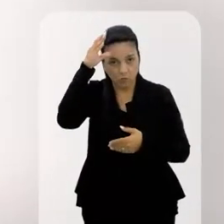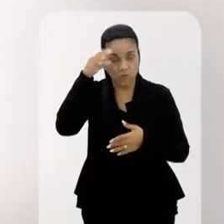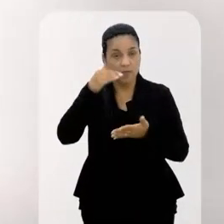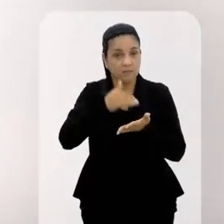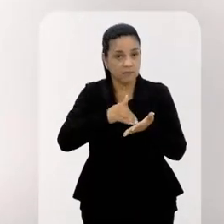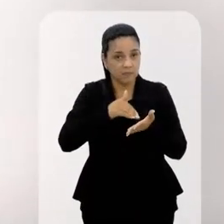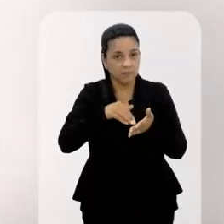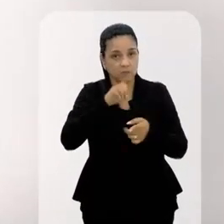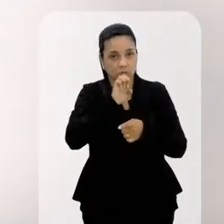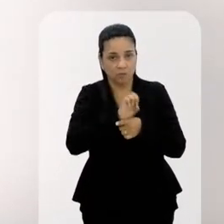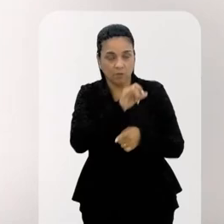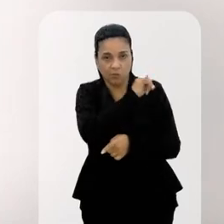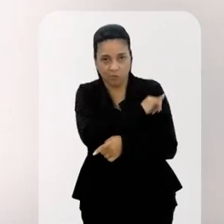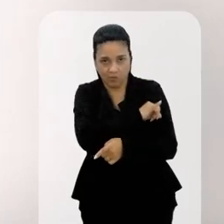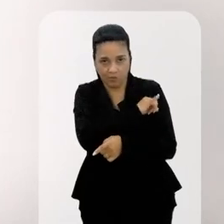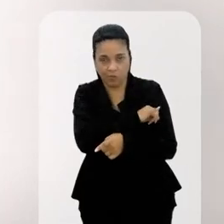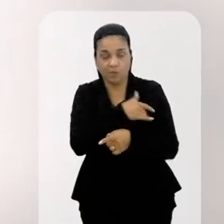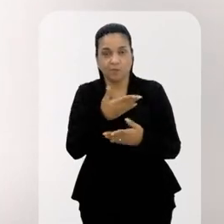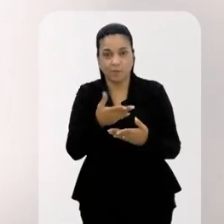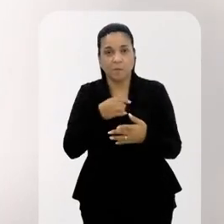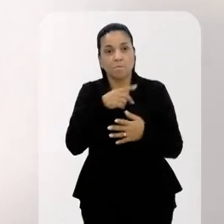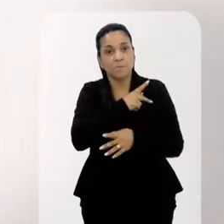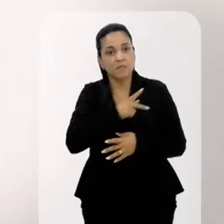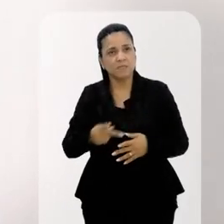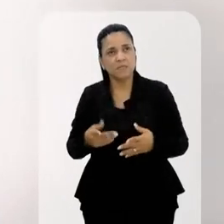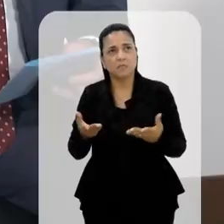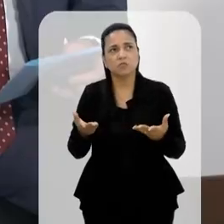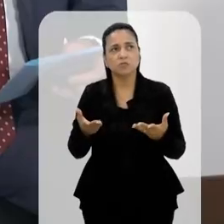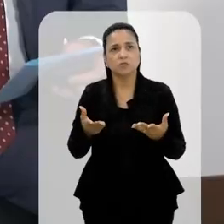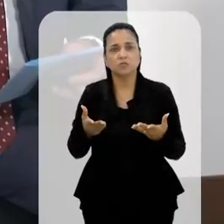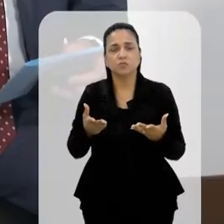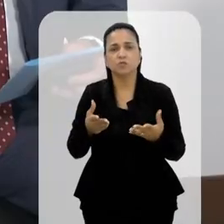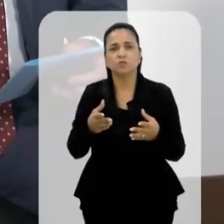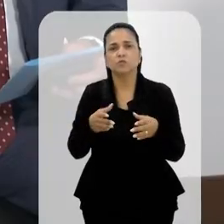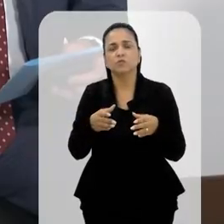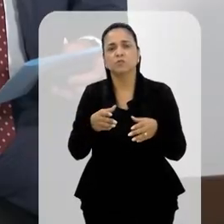Secretaria Estadual de Defesa do Consumidor, do Rio de Janeiro, hoje em dia presidida pelo